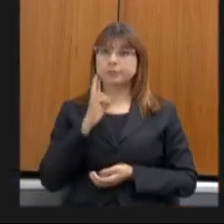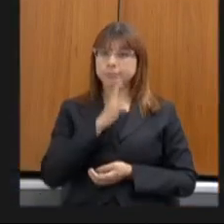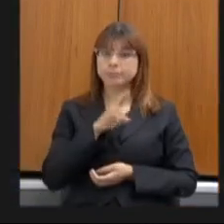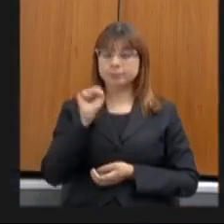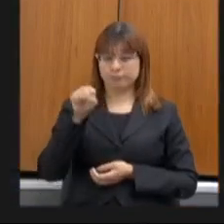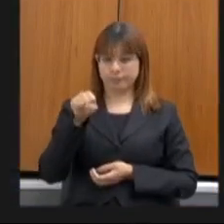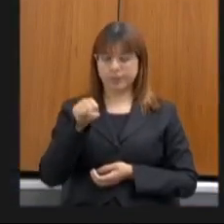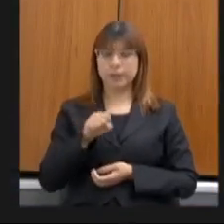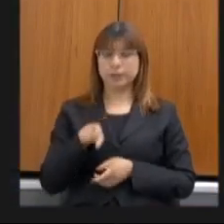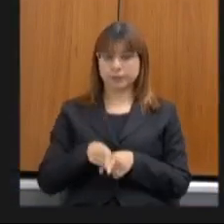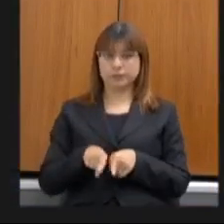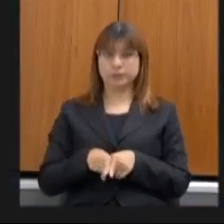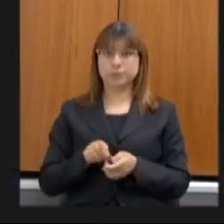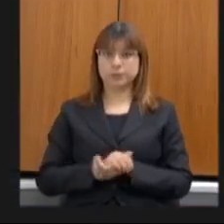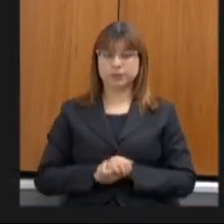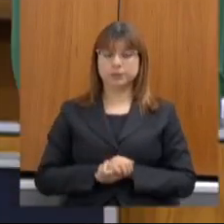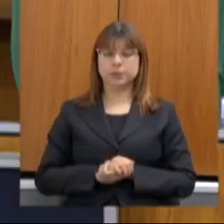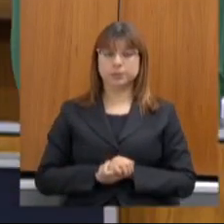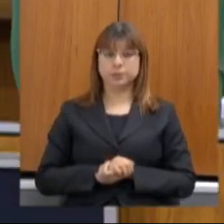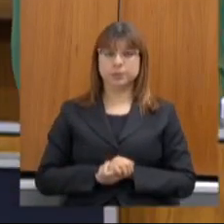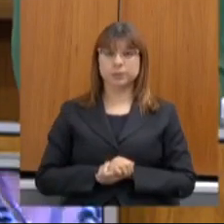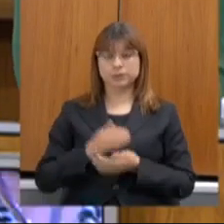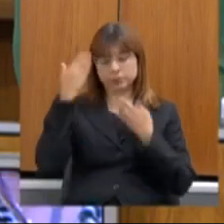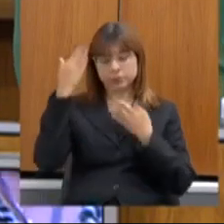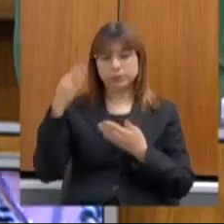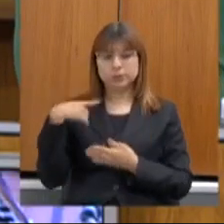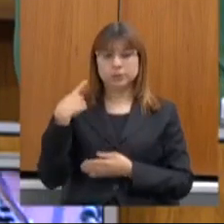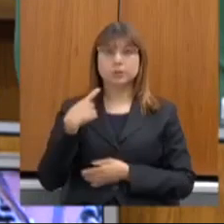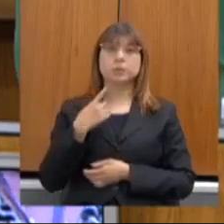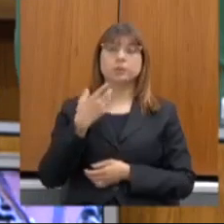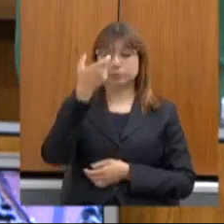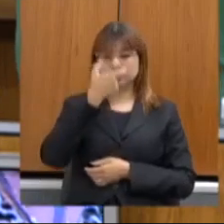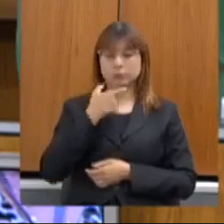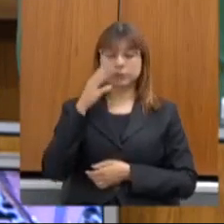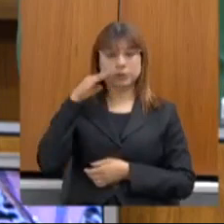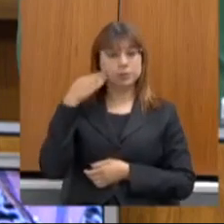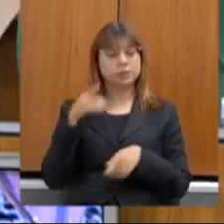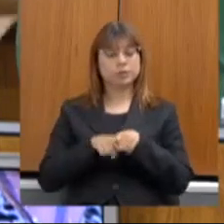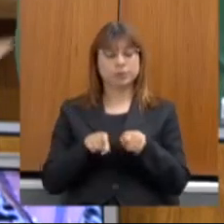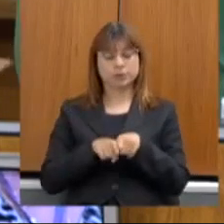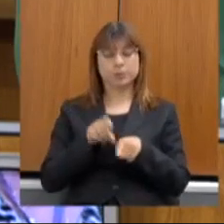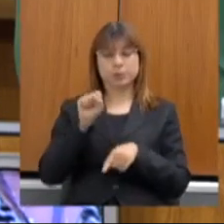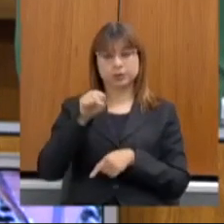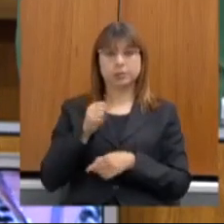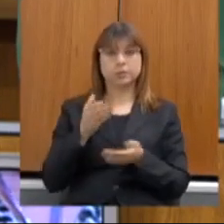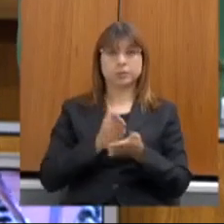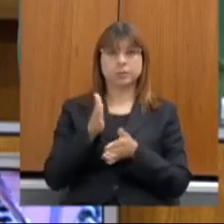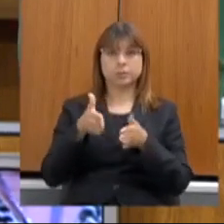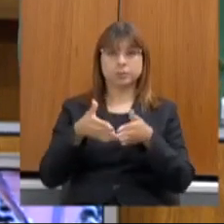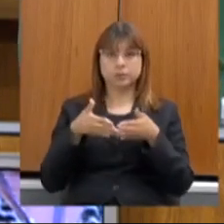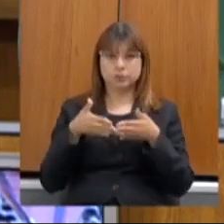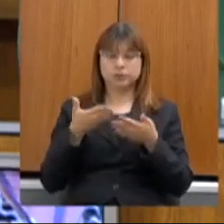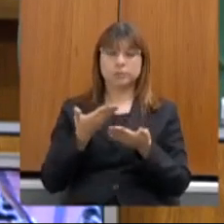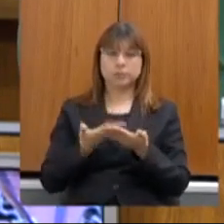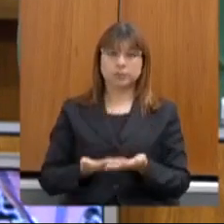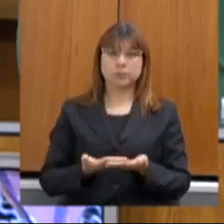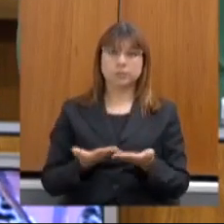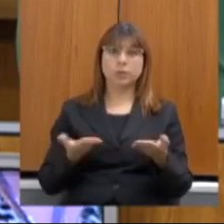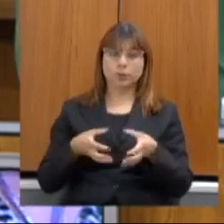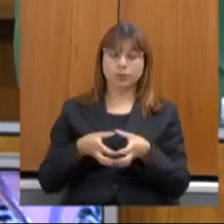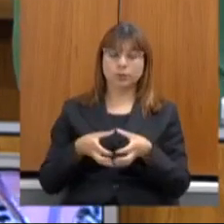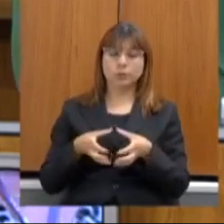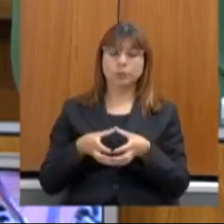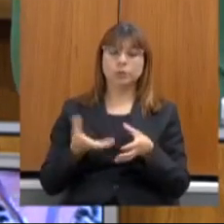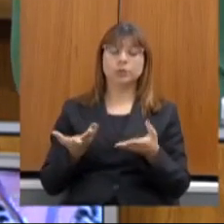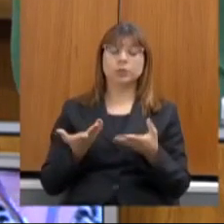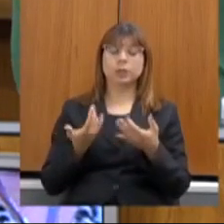Pádua RJ assim também anos aquele obrigada a deputado Deputado da Beatriz Cerqueira volta assim requerimento aprovado agora na